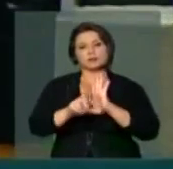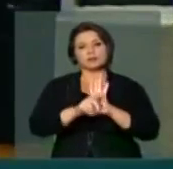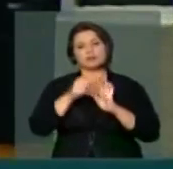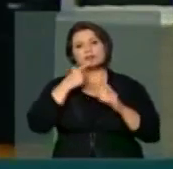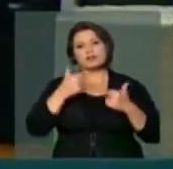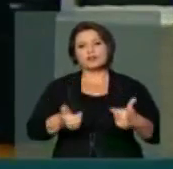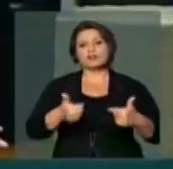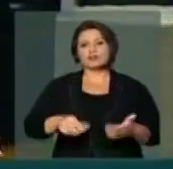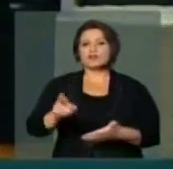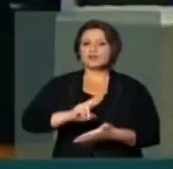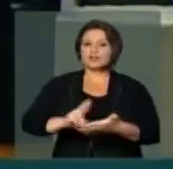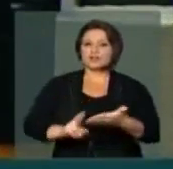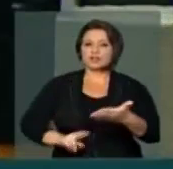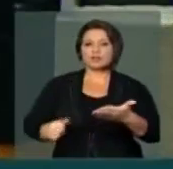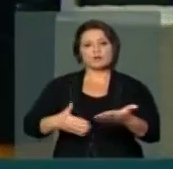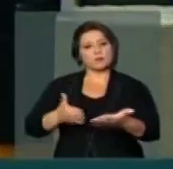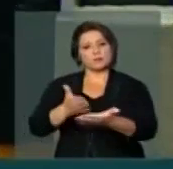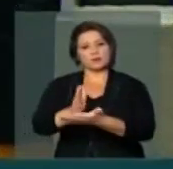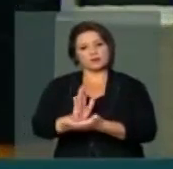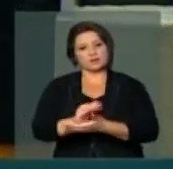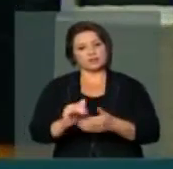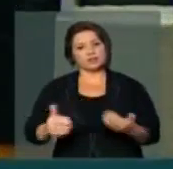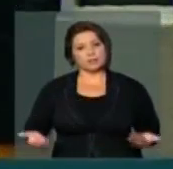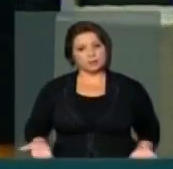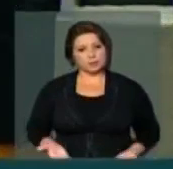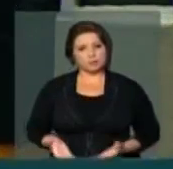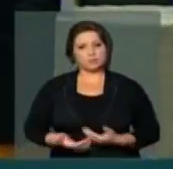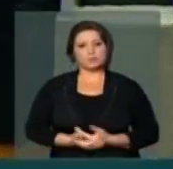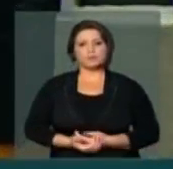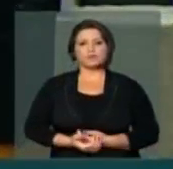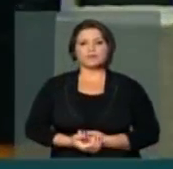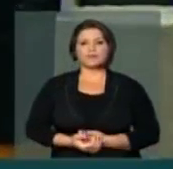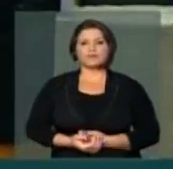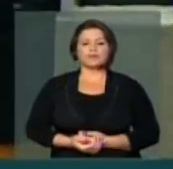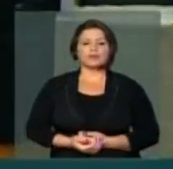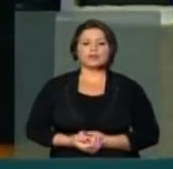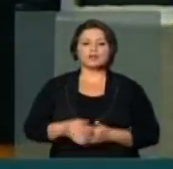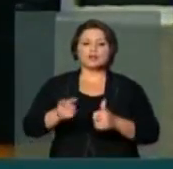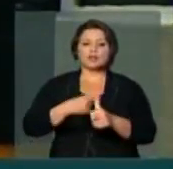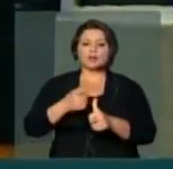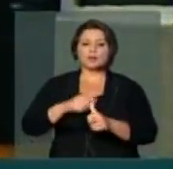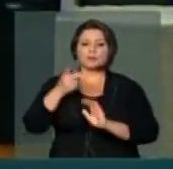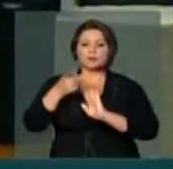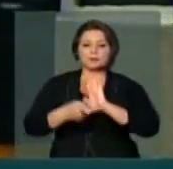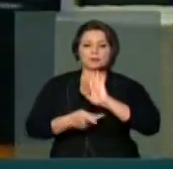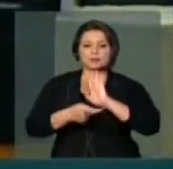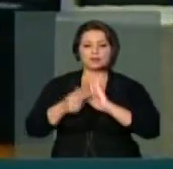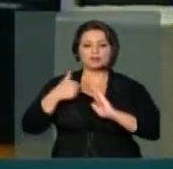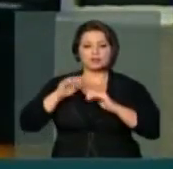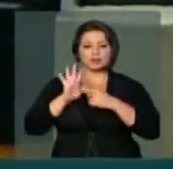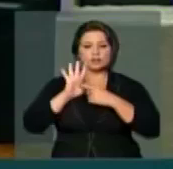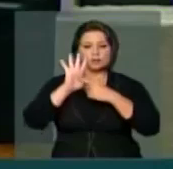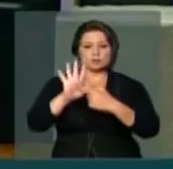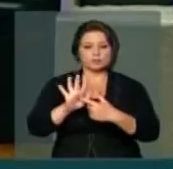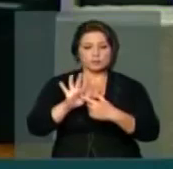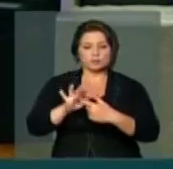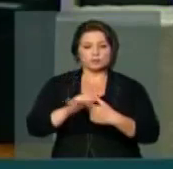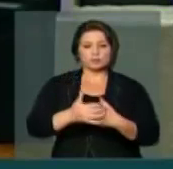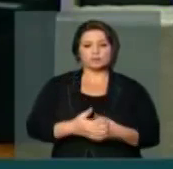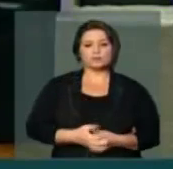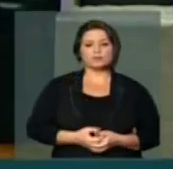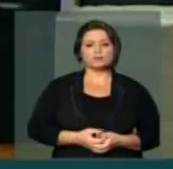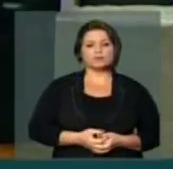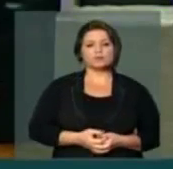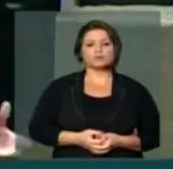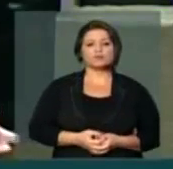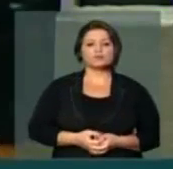oportunidade de relatar ou aprovar na atual legislatura. O primeiro projeto de lei que eu apresentei